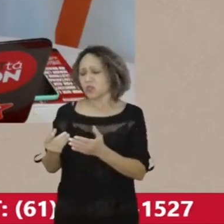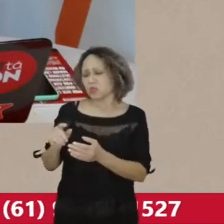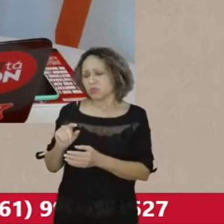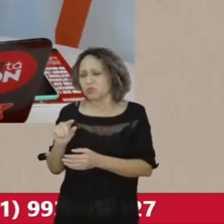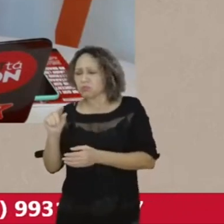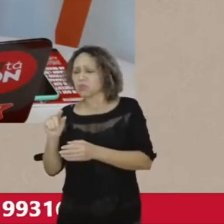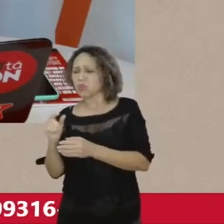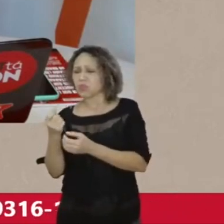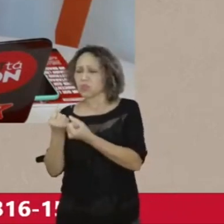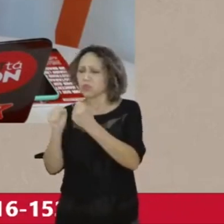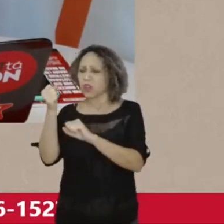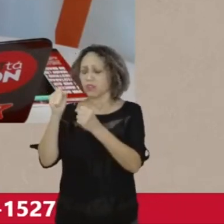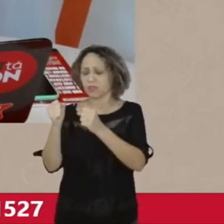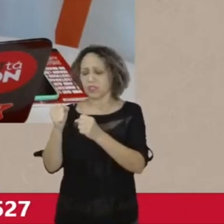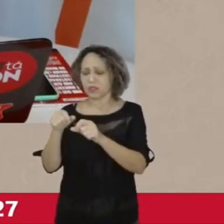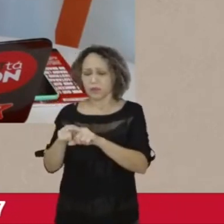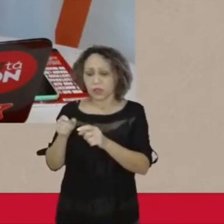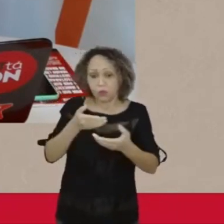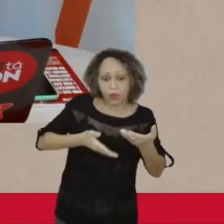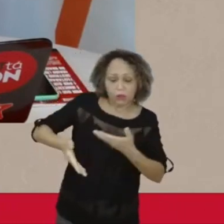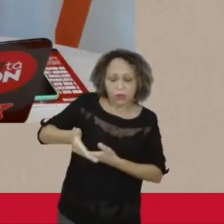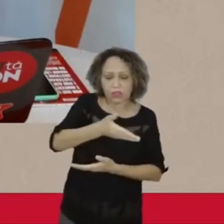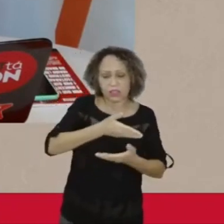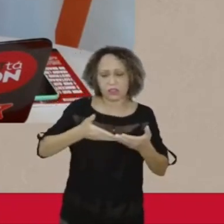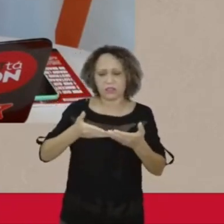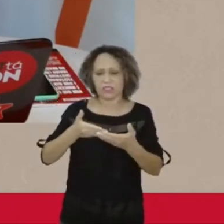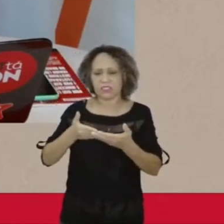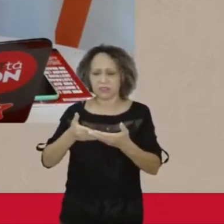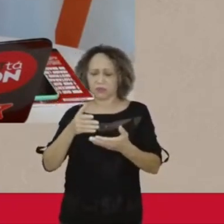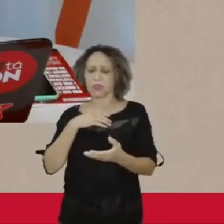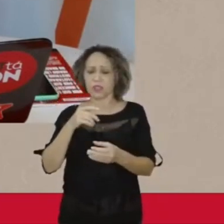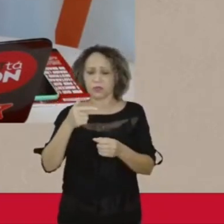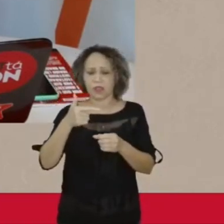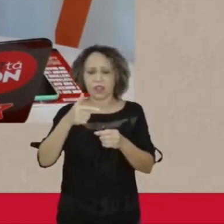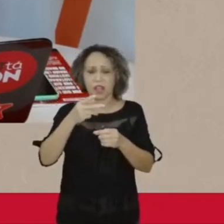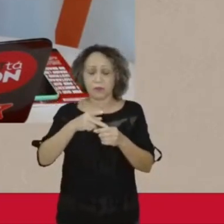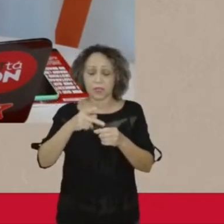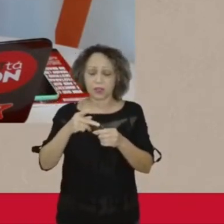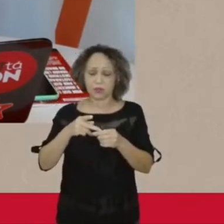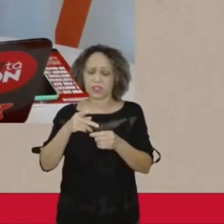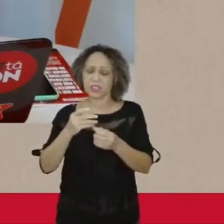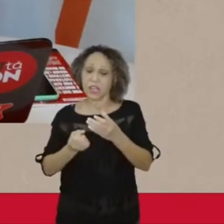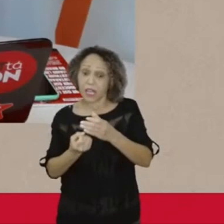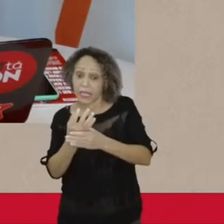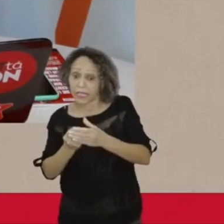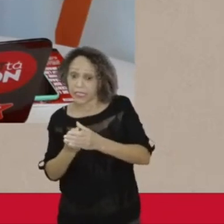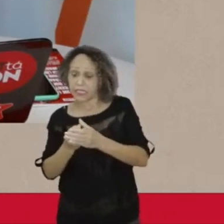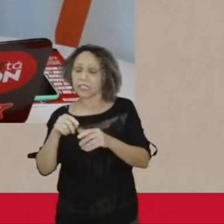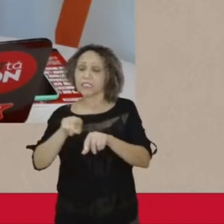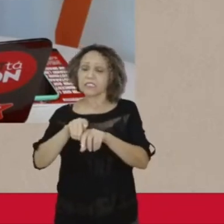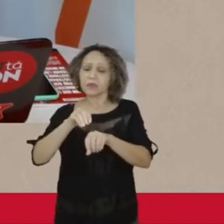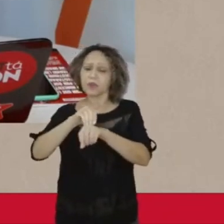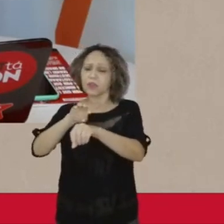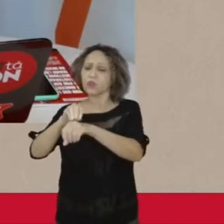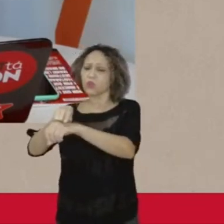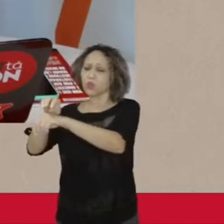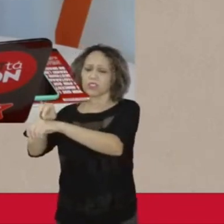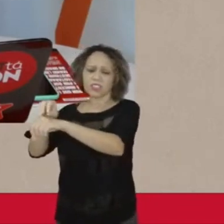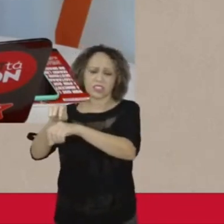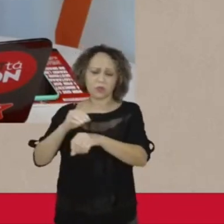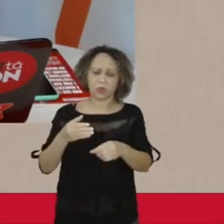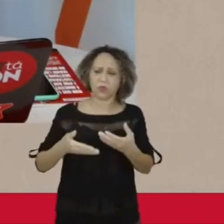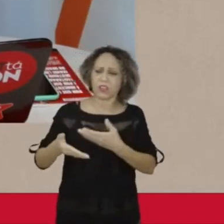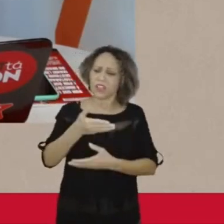alta do petróleo. Mas como ela é integrada, ela opera em todas as pontas, na distribuição também, ela é capaz de absorver, mantendo